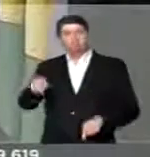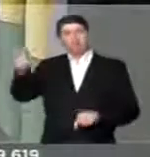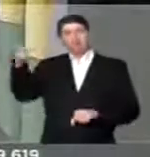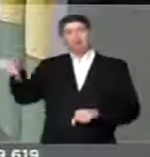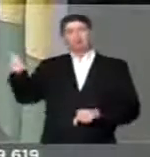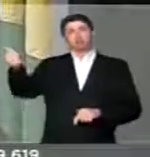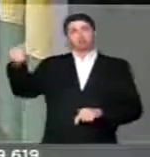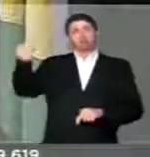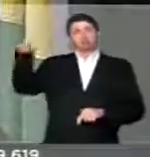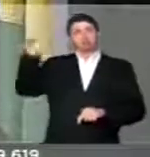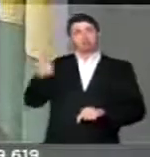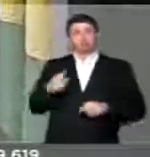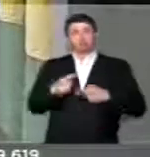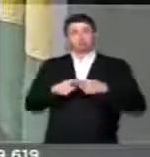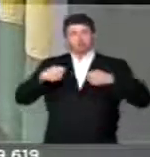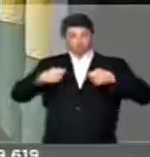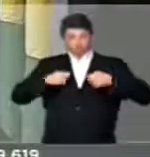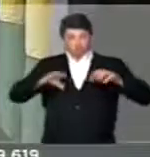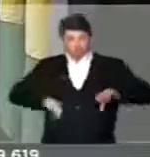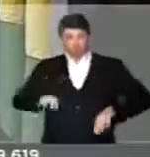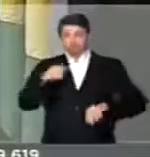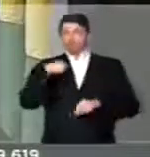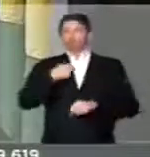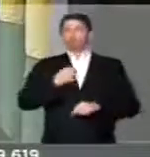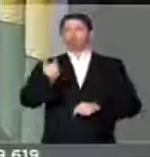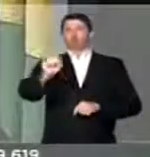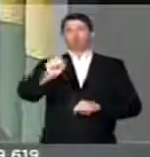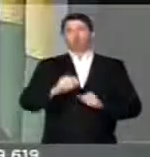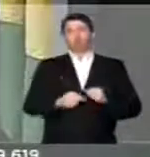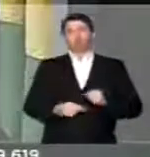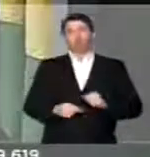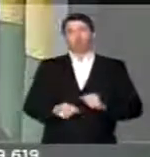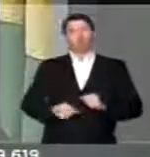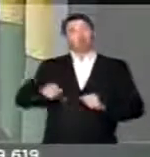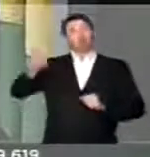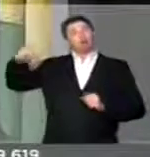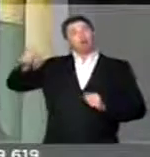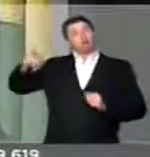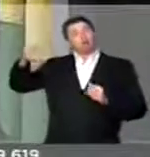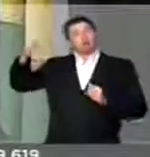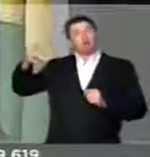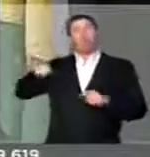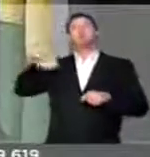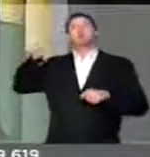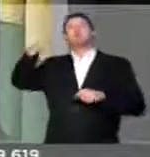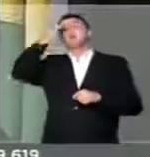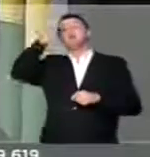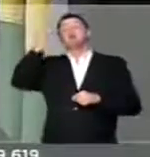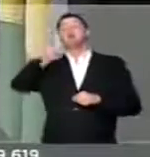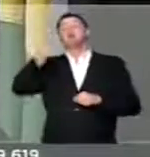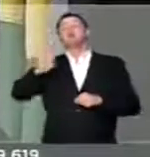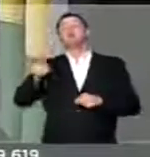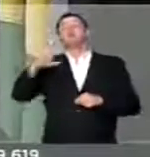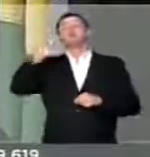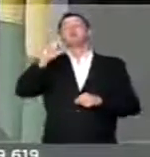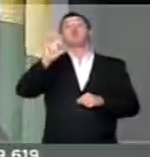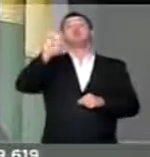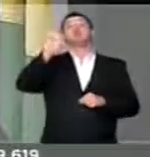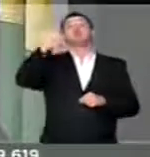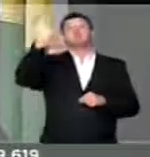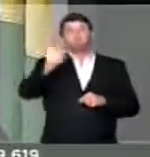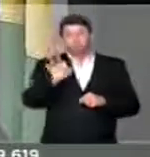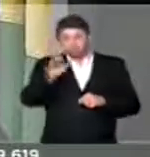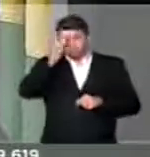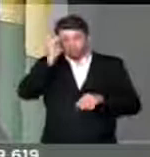assuma. Porque eu não sou. E ele então diga quem são os 95%